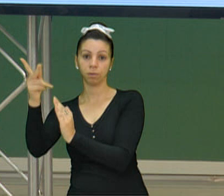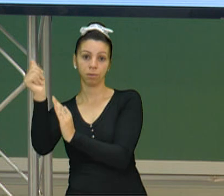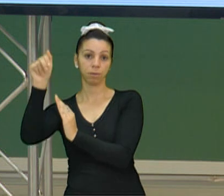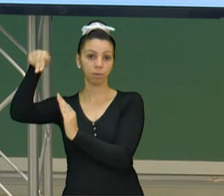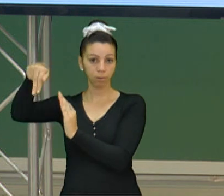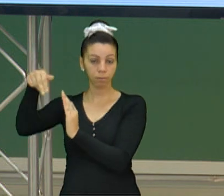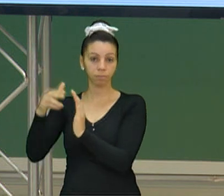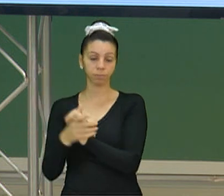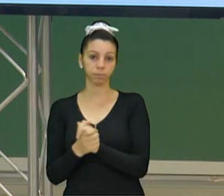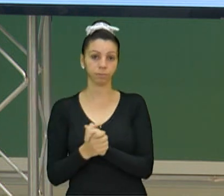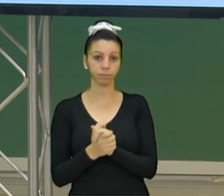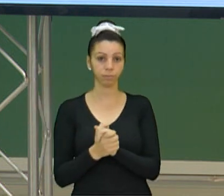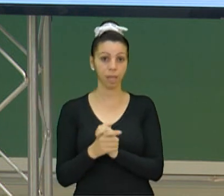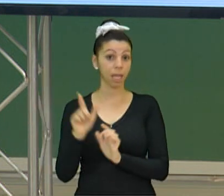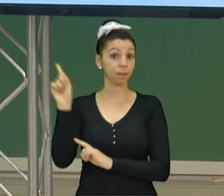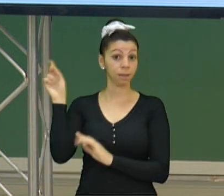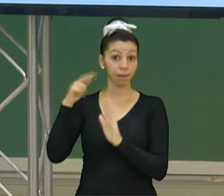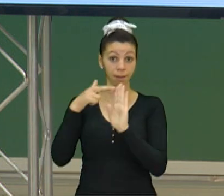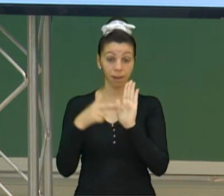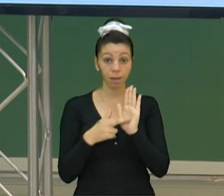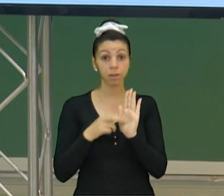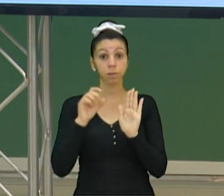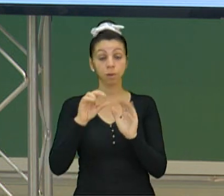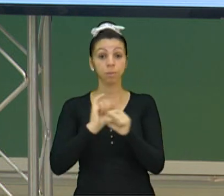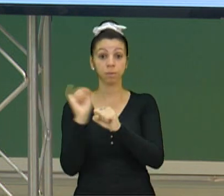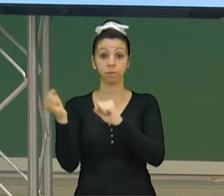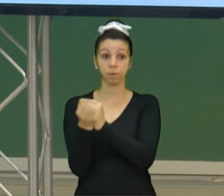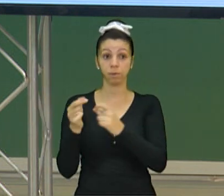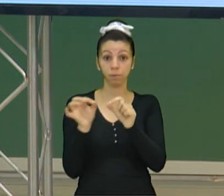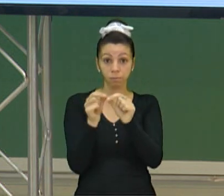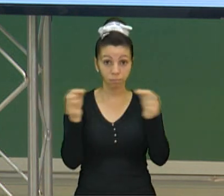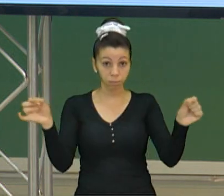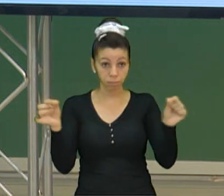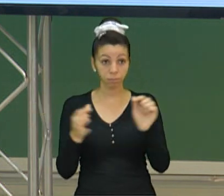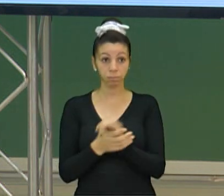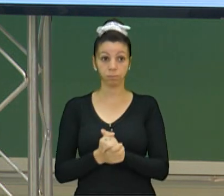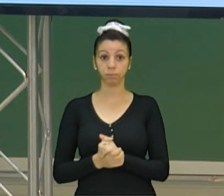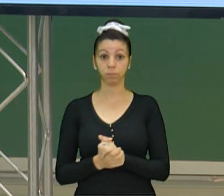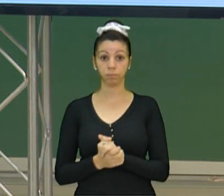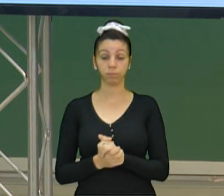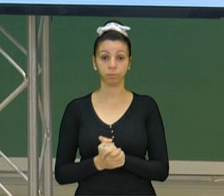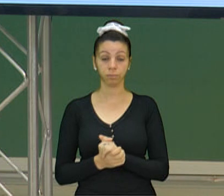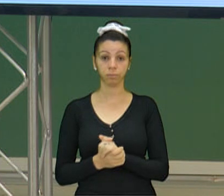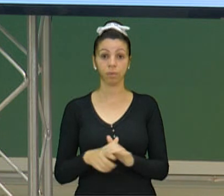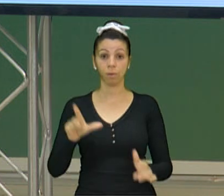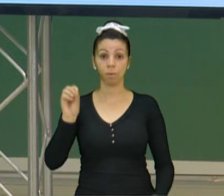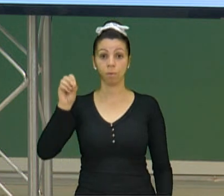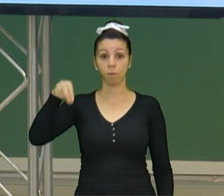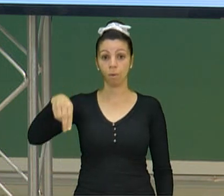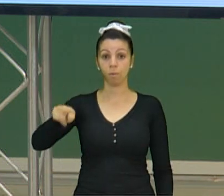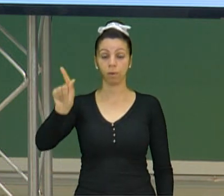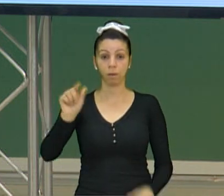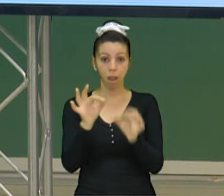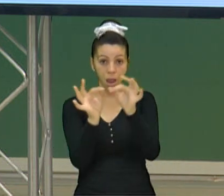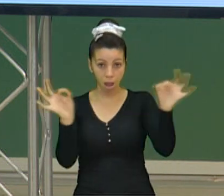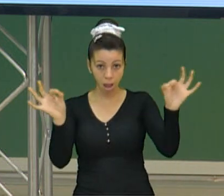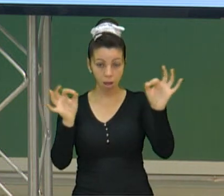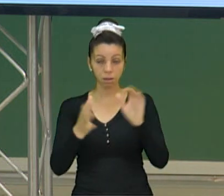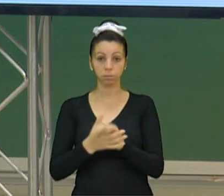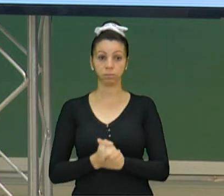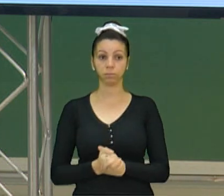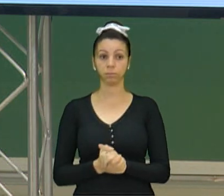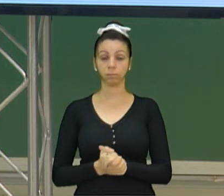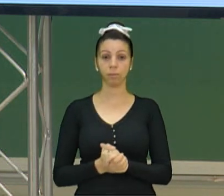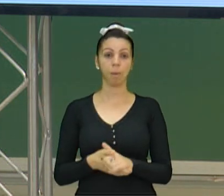Adjetivo curto, você põe o ER, ok? Olha lá. Long adjectives. Para que a gente